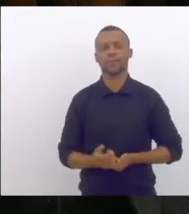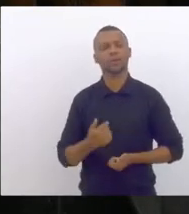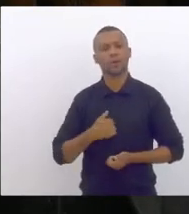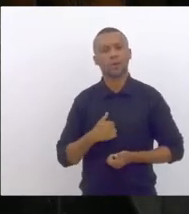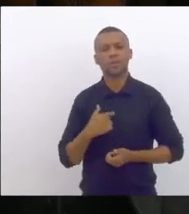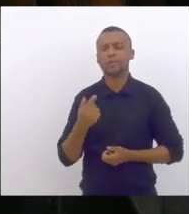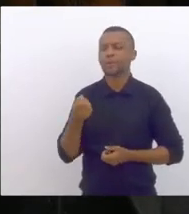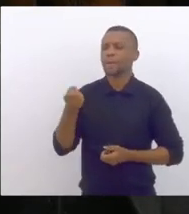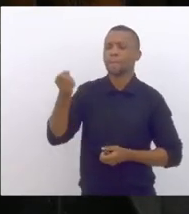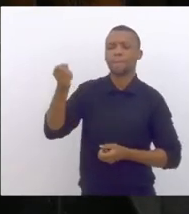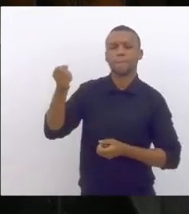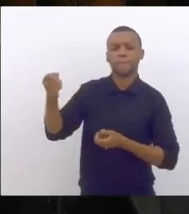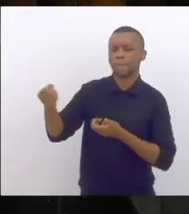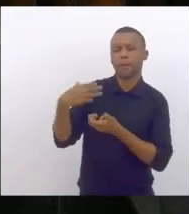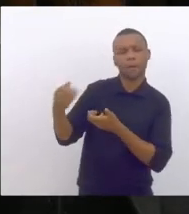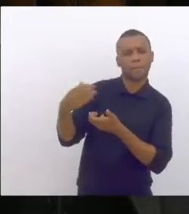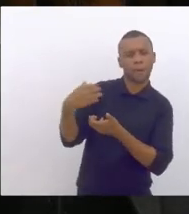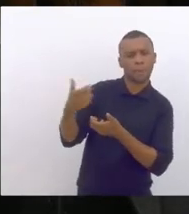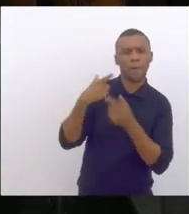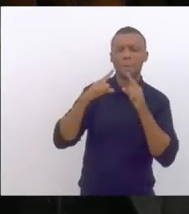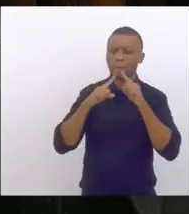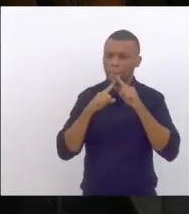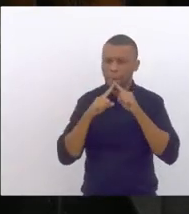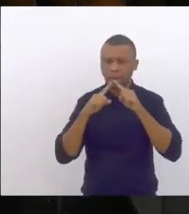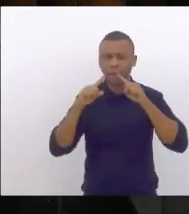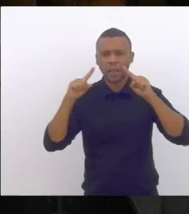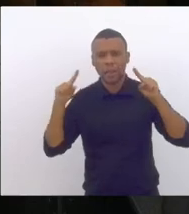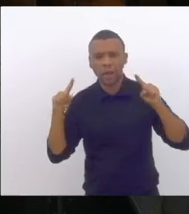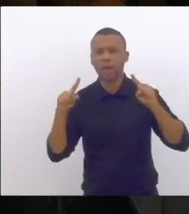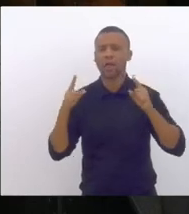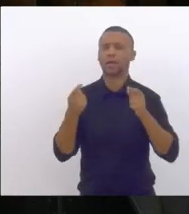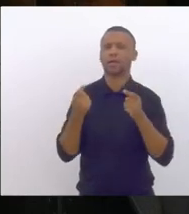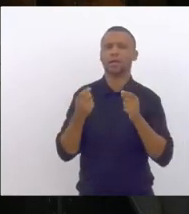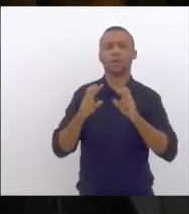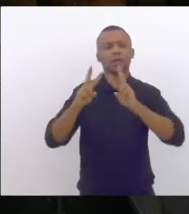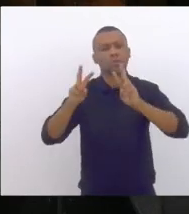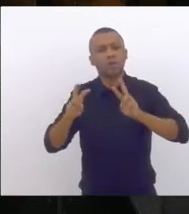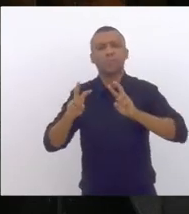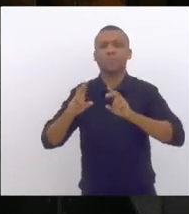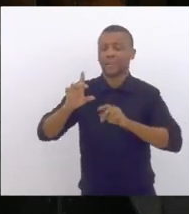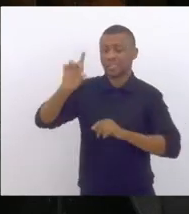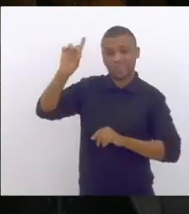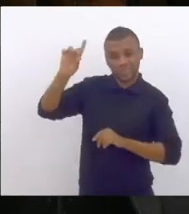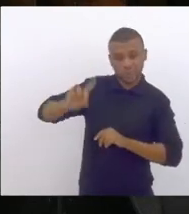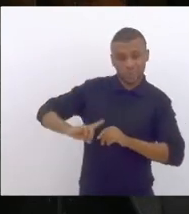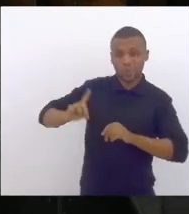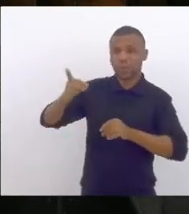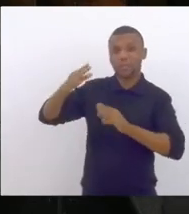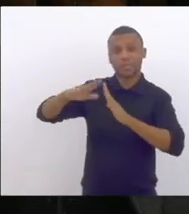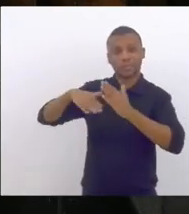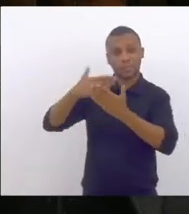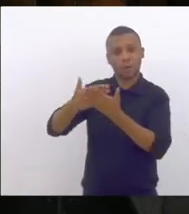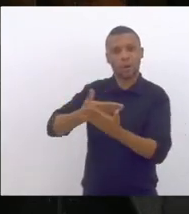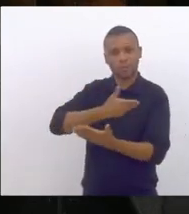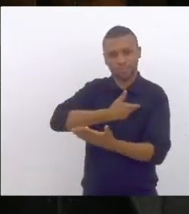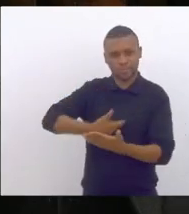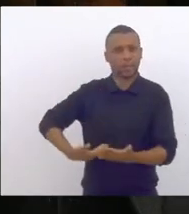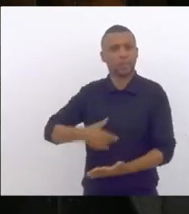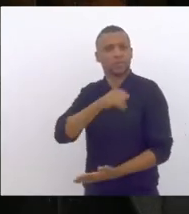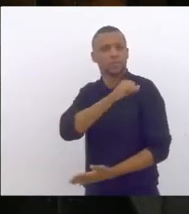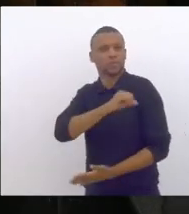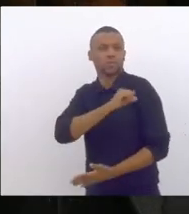muitos relatos inúmeras reclamações de diretores e diretoras das escolas estaduais do Rio de Janeiro